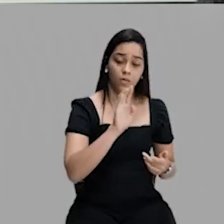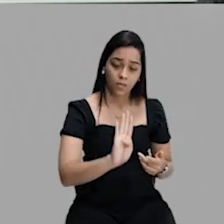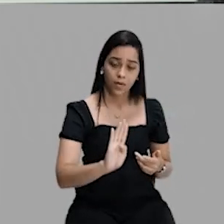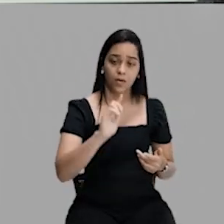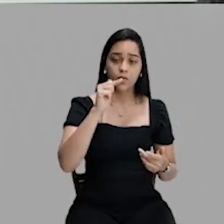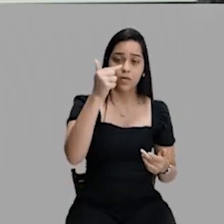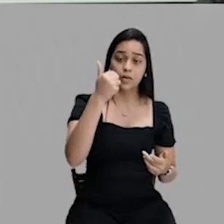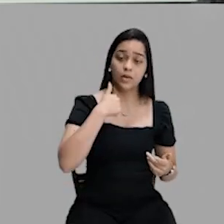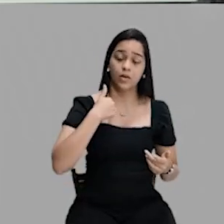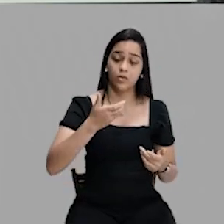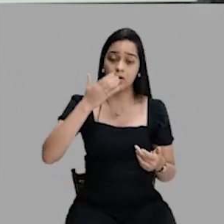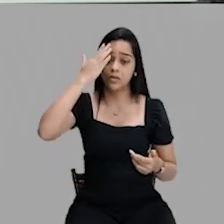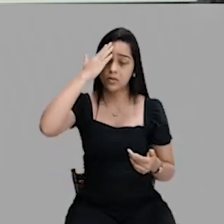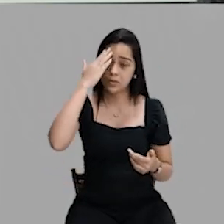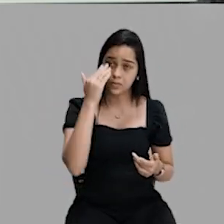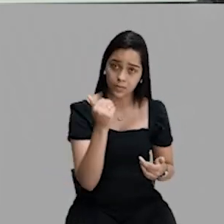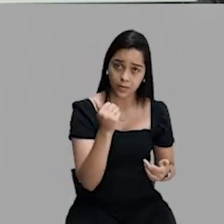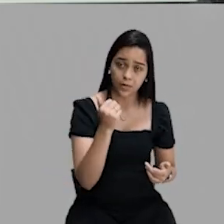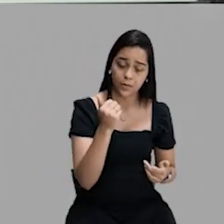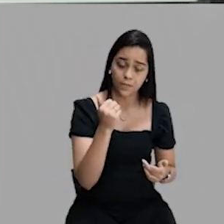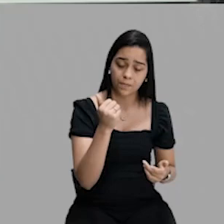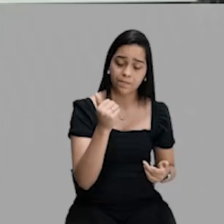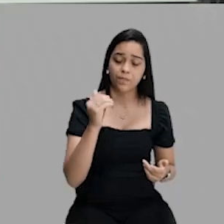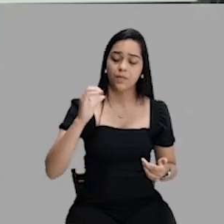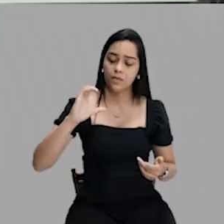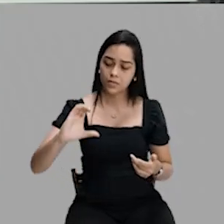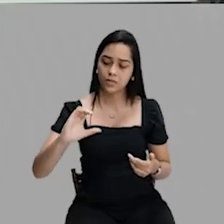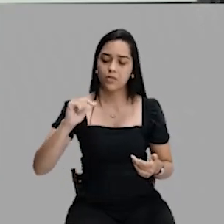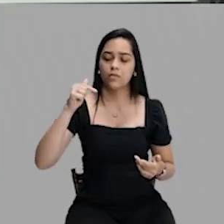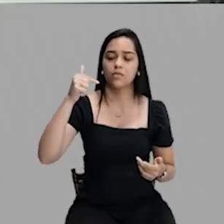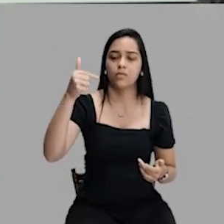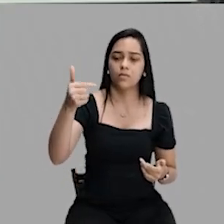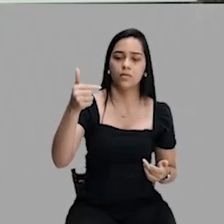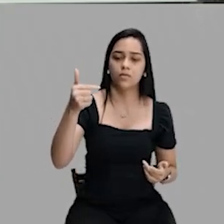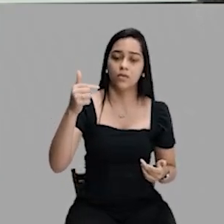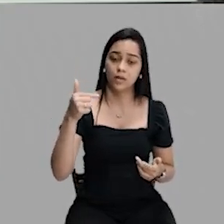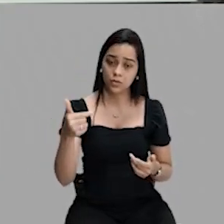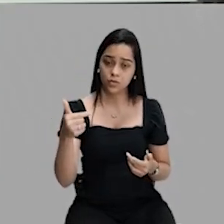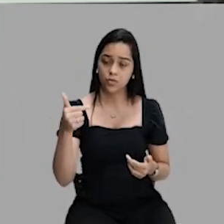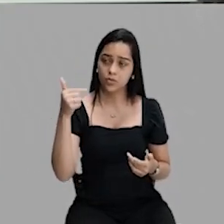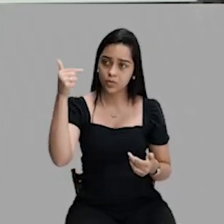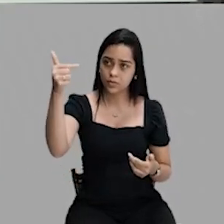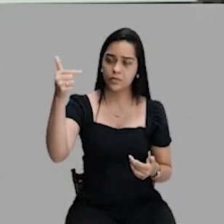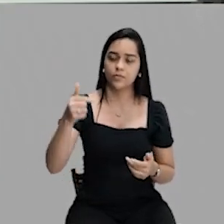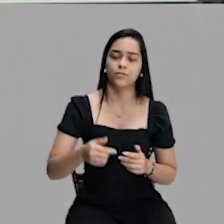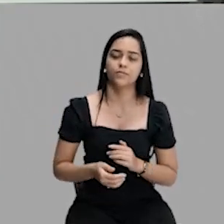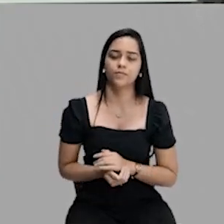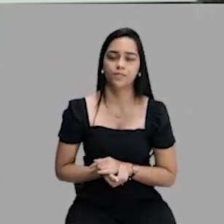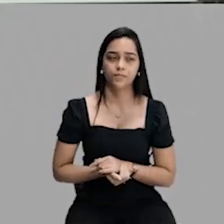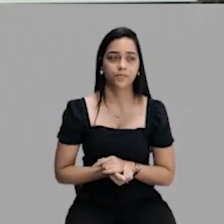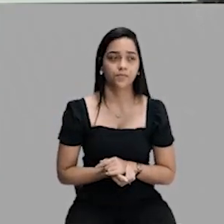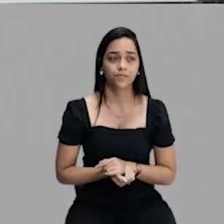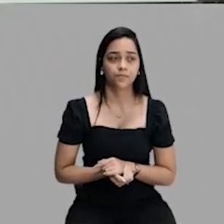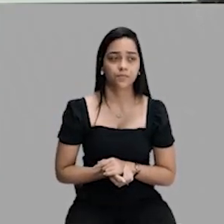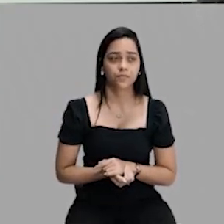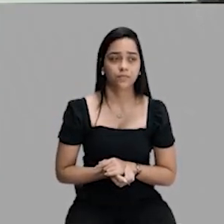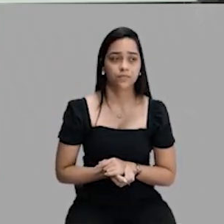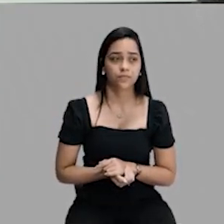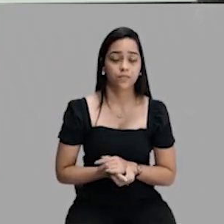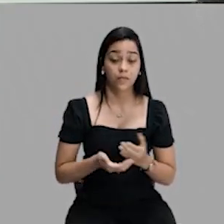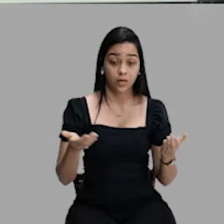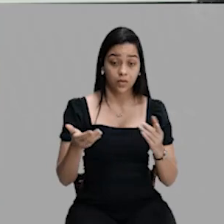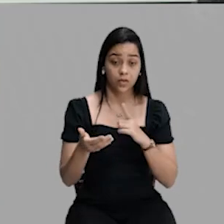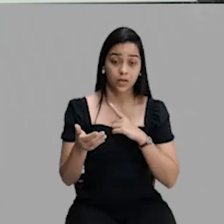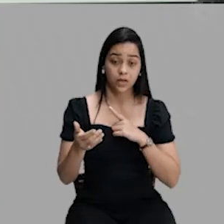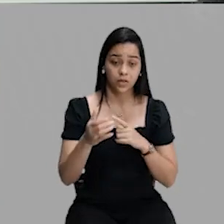ao quadrado é que eu quero saber quem é. E o C ao quadrado é 2 ao quadrado. Tá? Nós